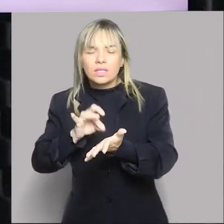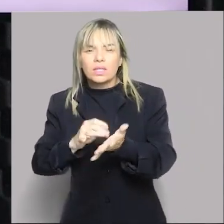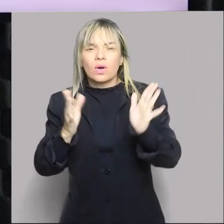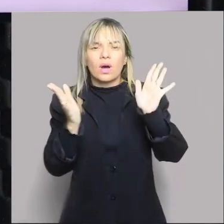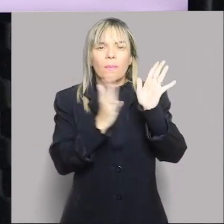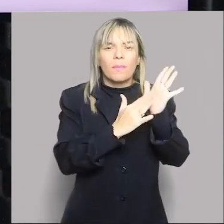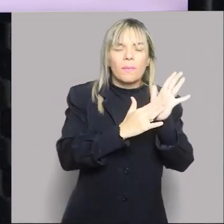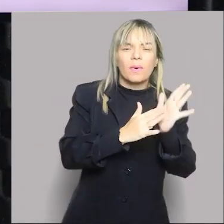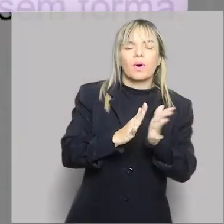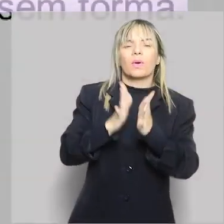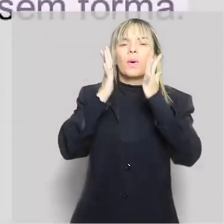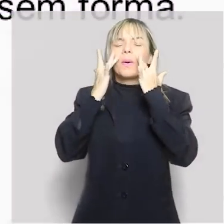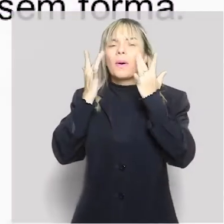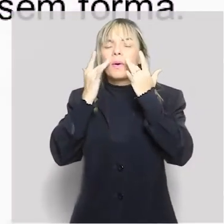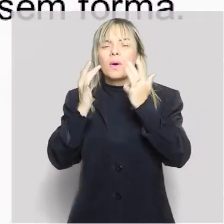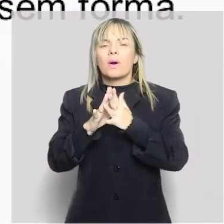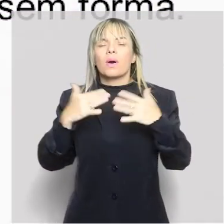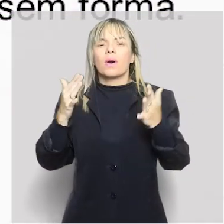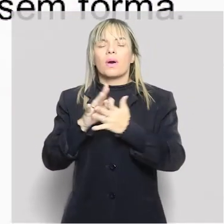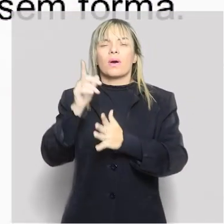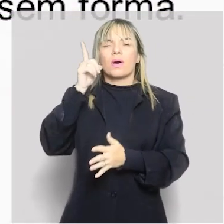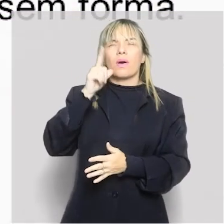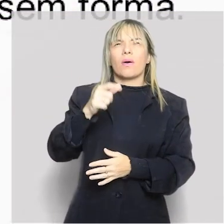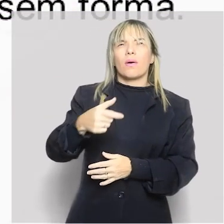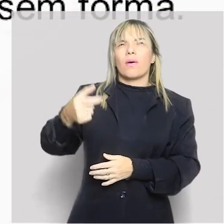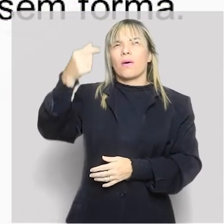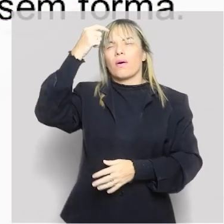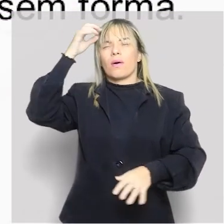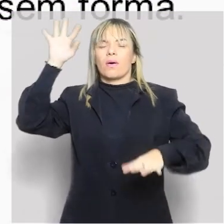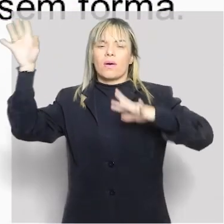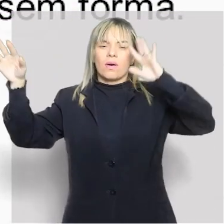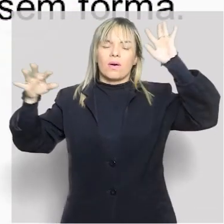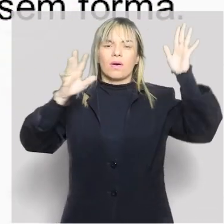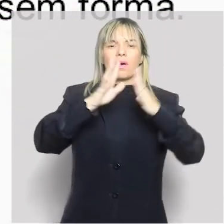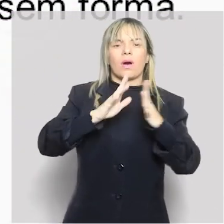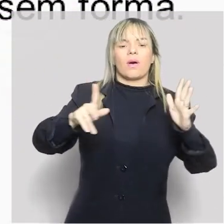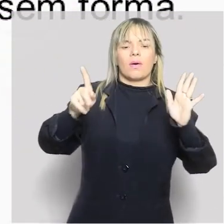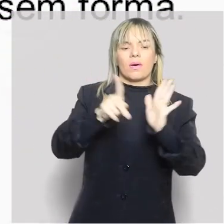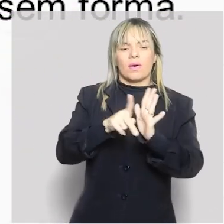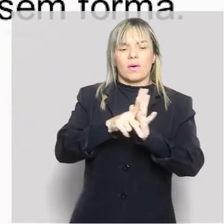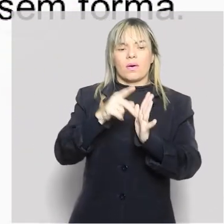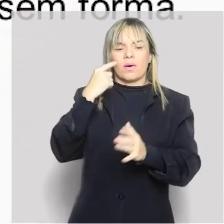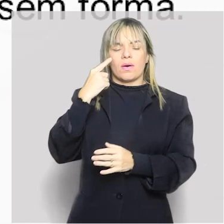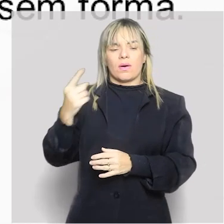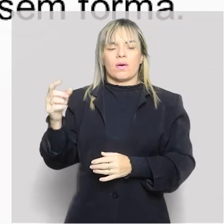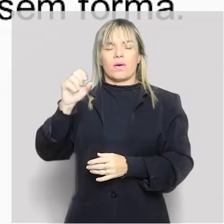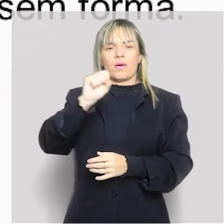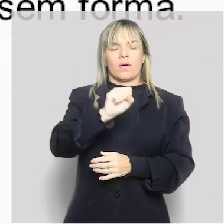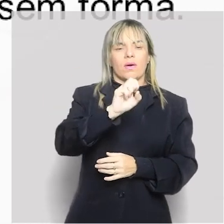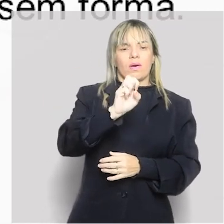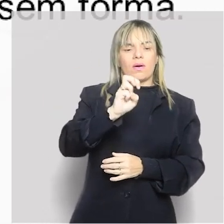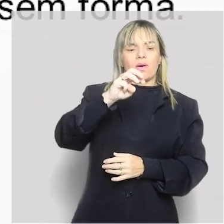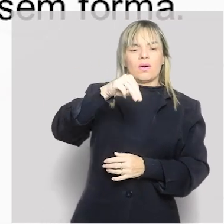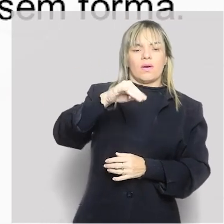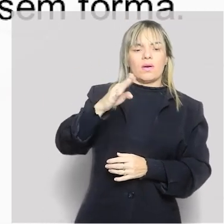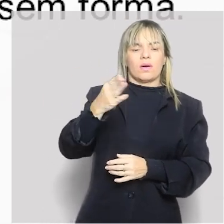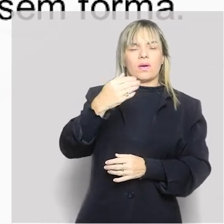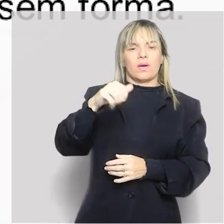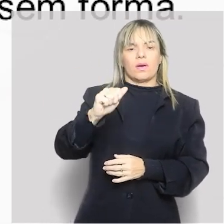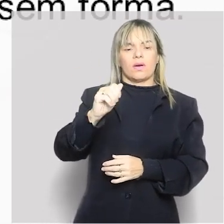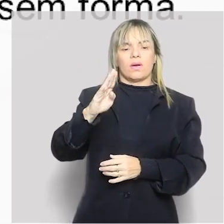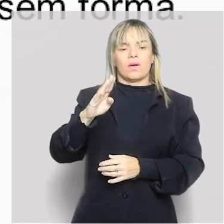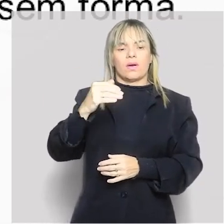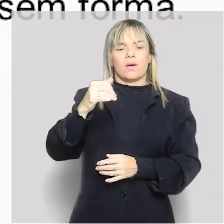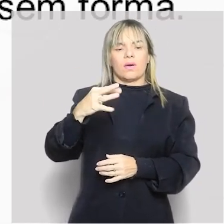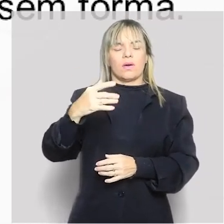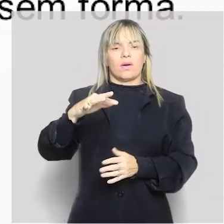Se você conseguir, ou então você pode criar sua própria realidade. E a semi-abstrata é aquela que você olha, dá a impressão, você